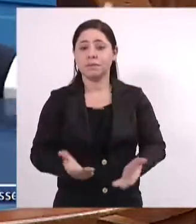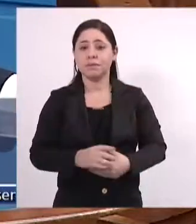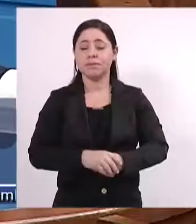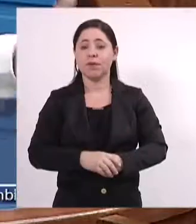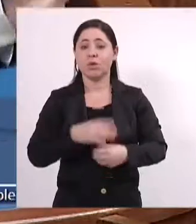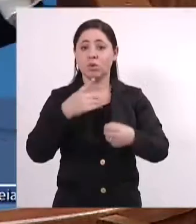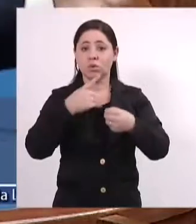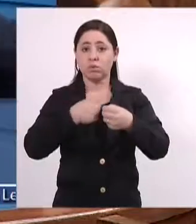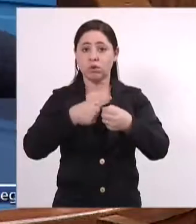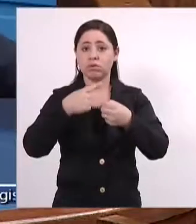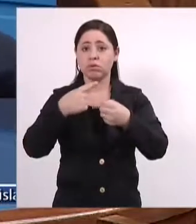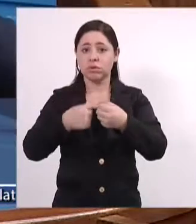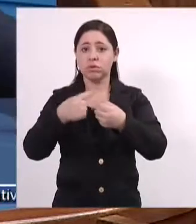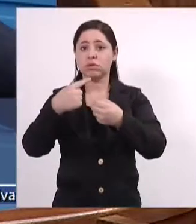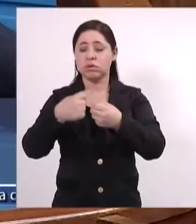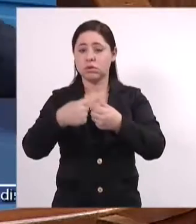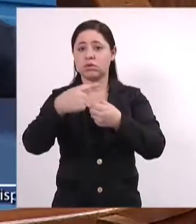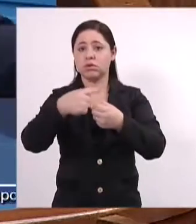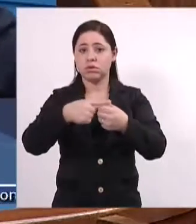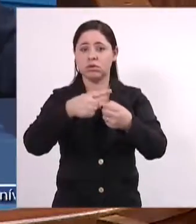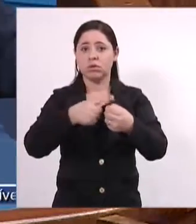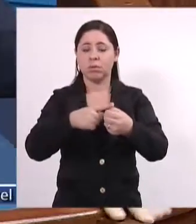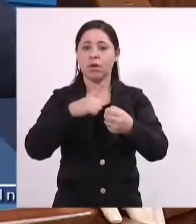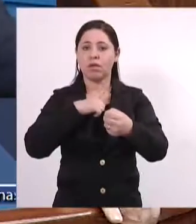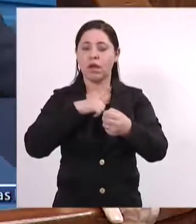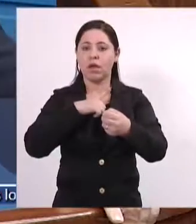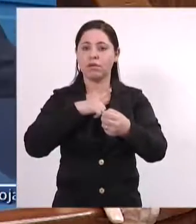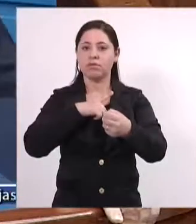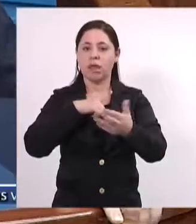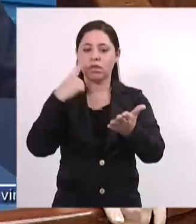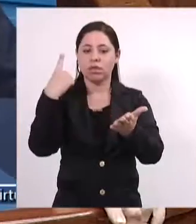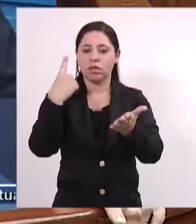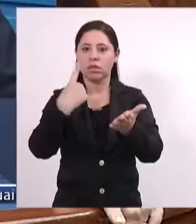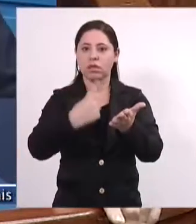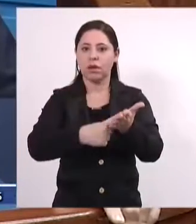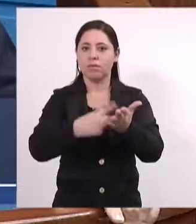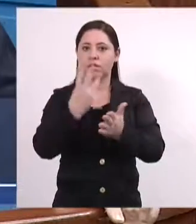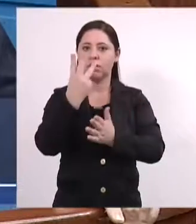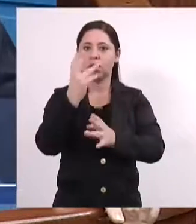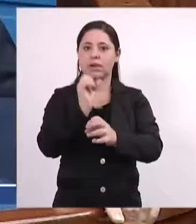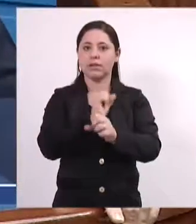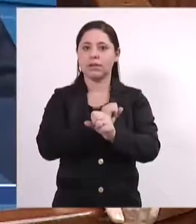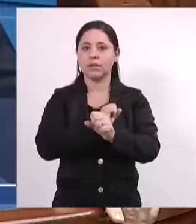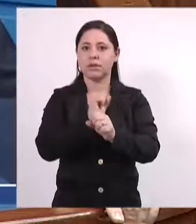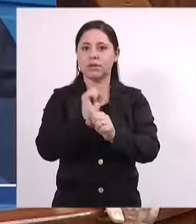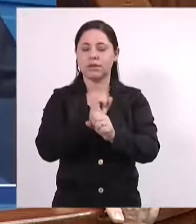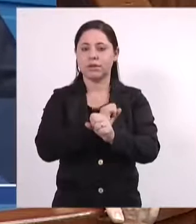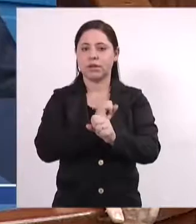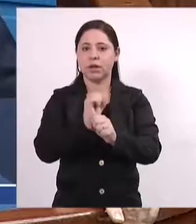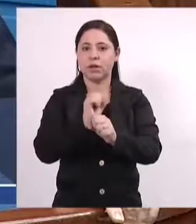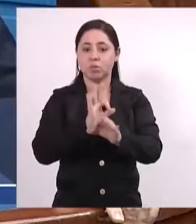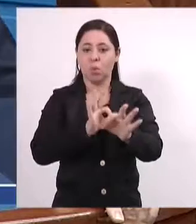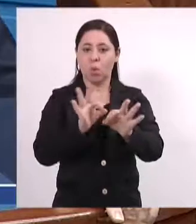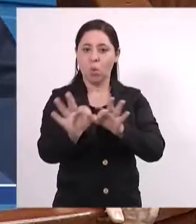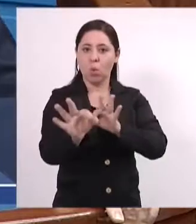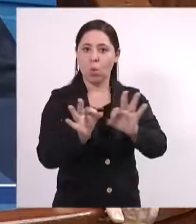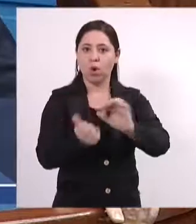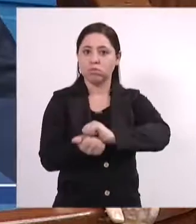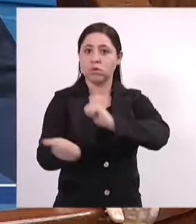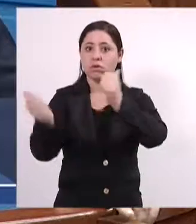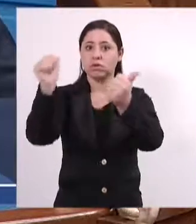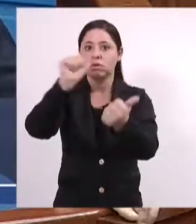os municípios e os consórcios têm um prazo de 3 anos para se adequarem à